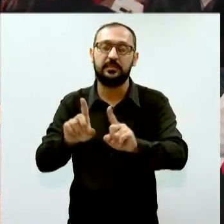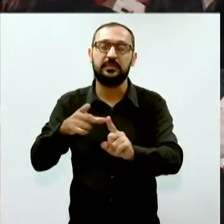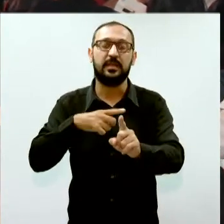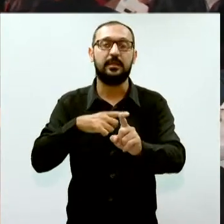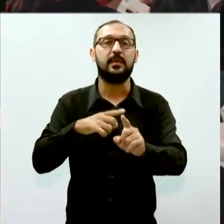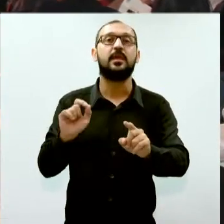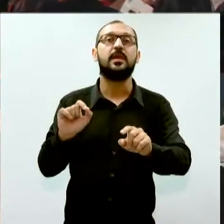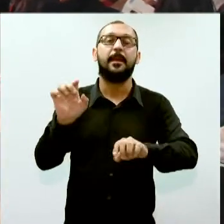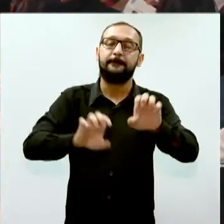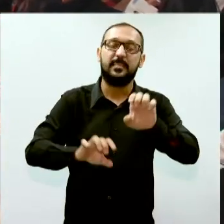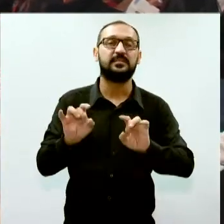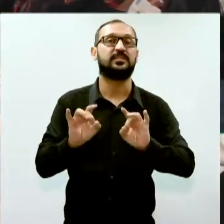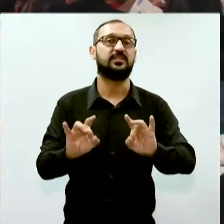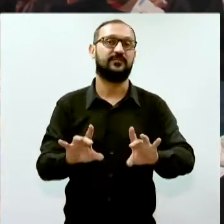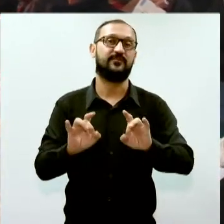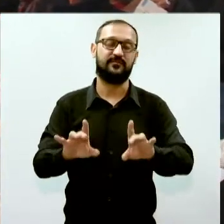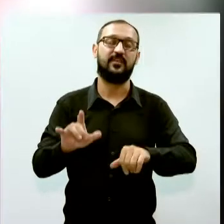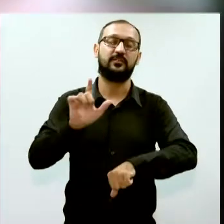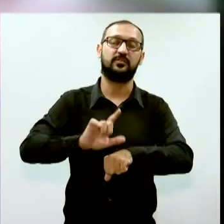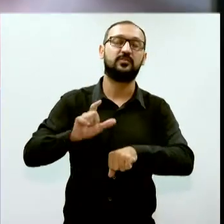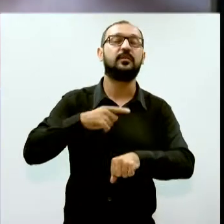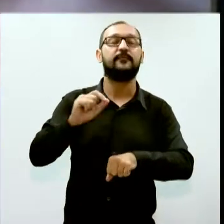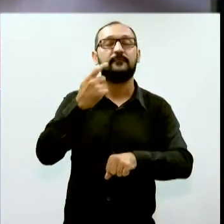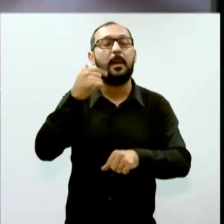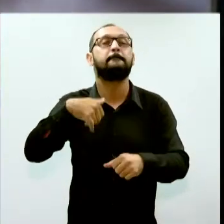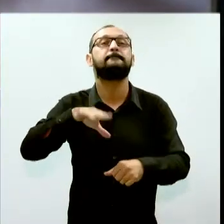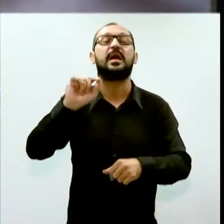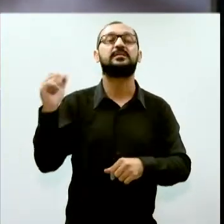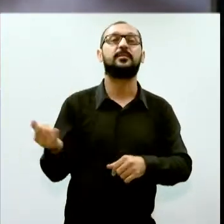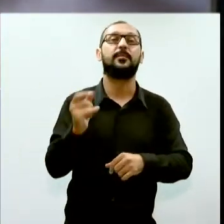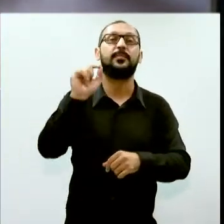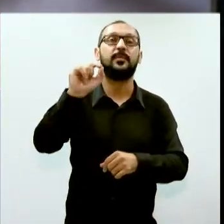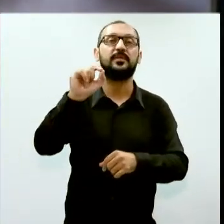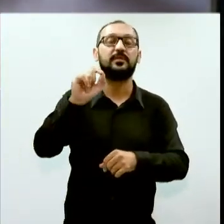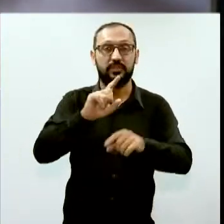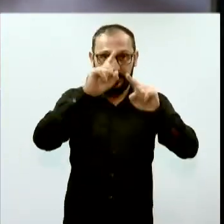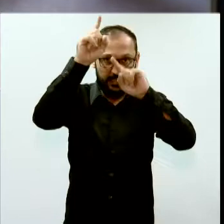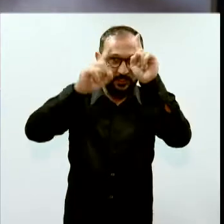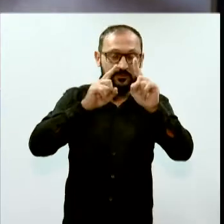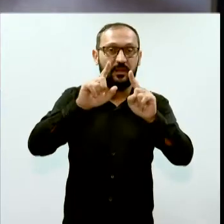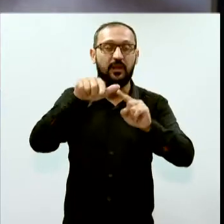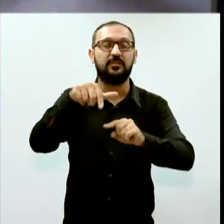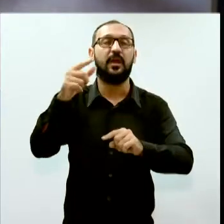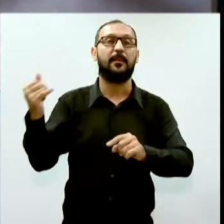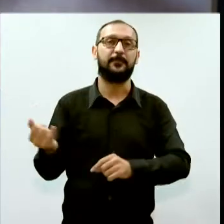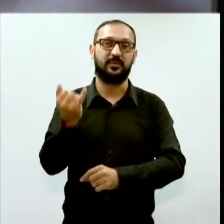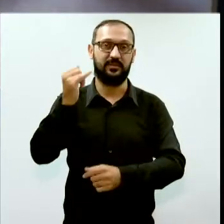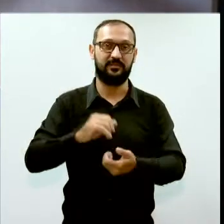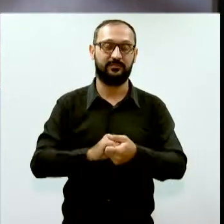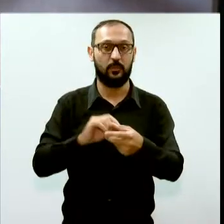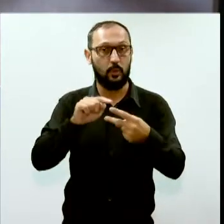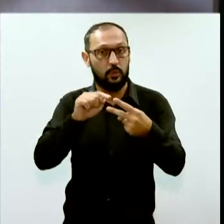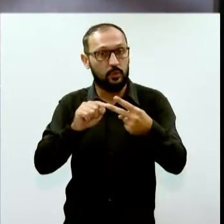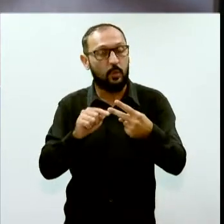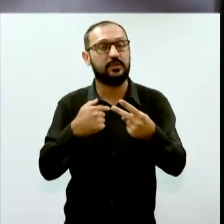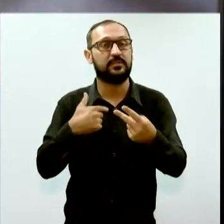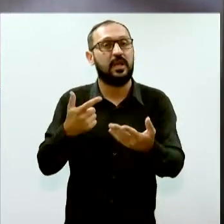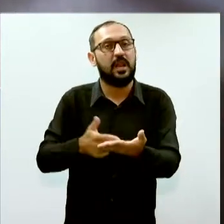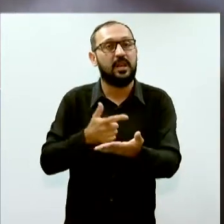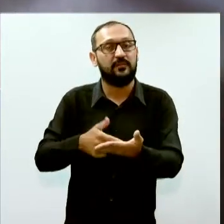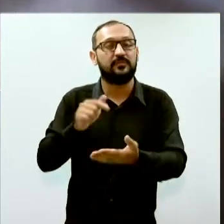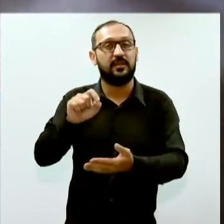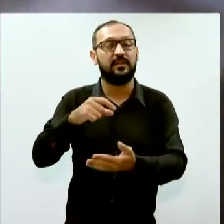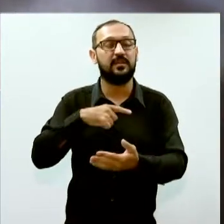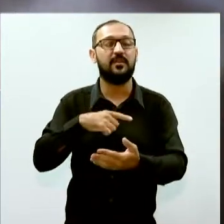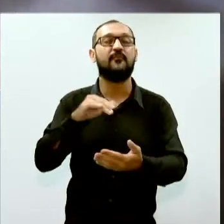livreiros, sendo a originalidade das produções um critério de julgamento muito importante. Duas obras de Mato Grosso do Sul